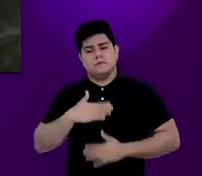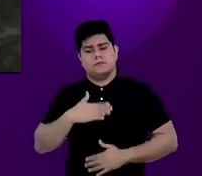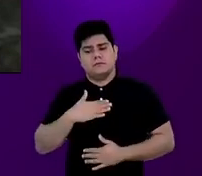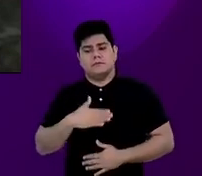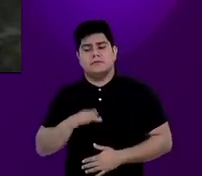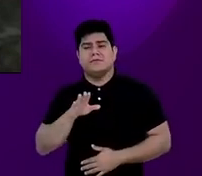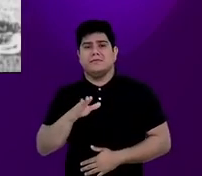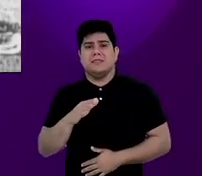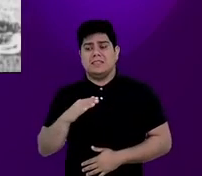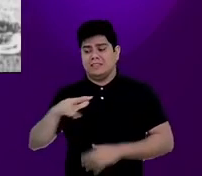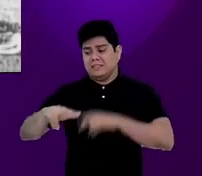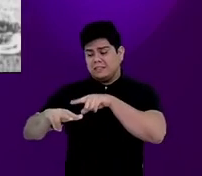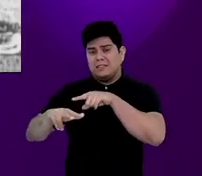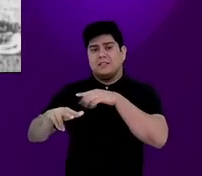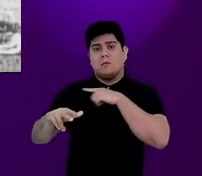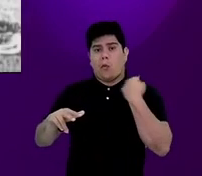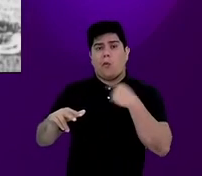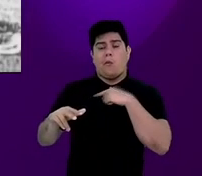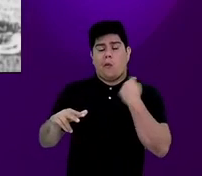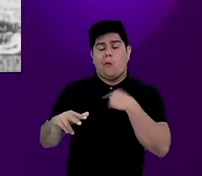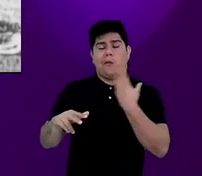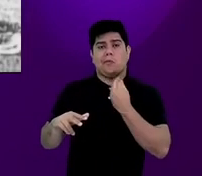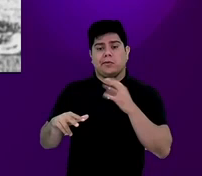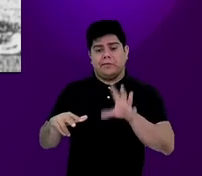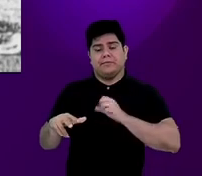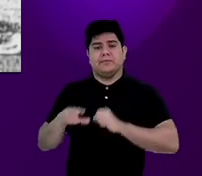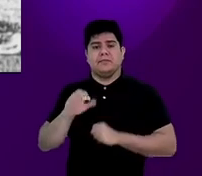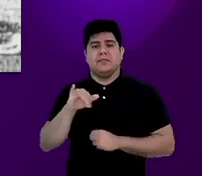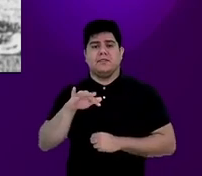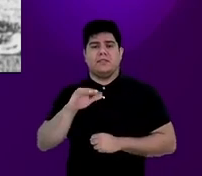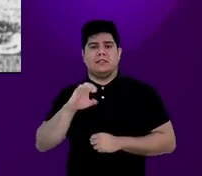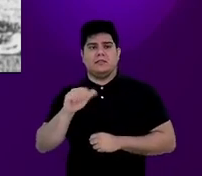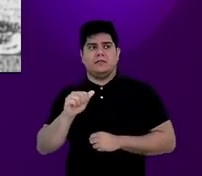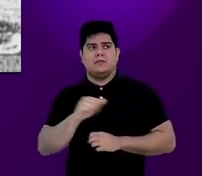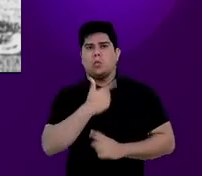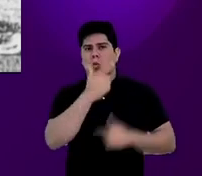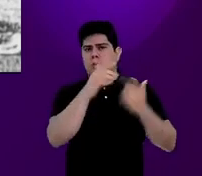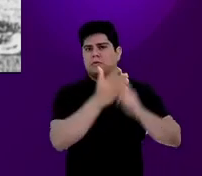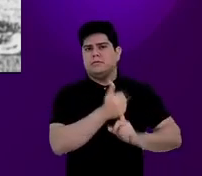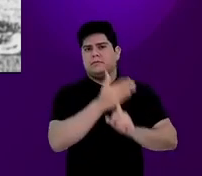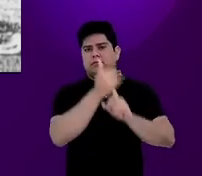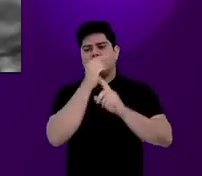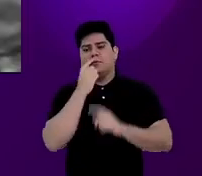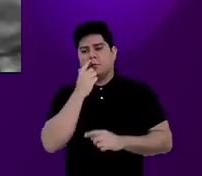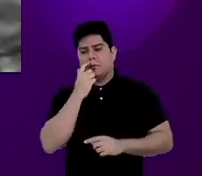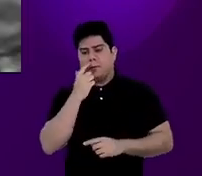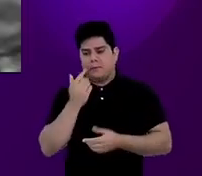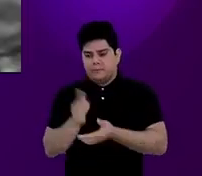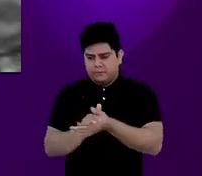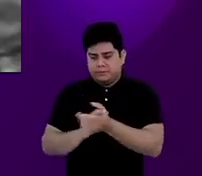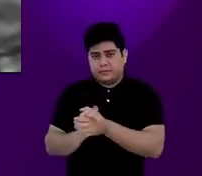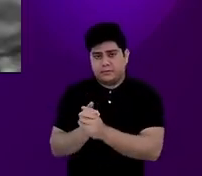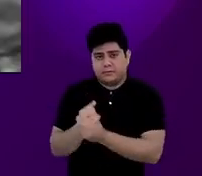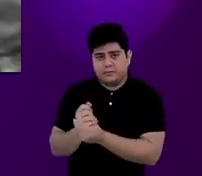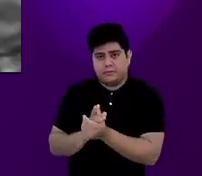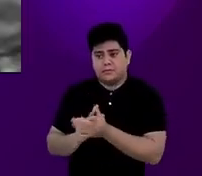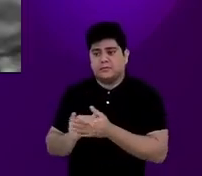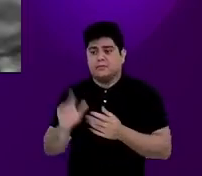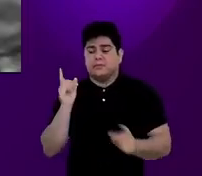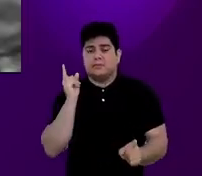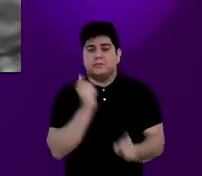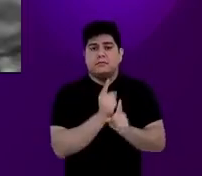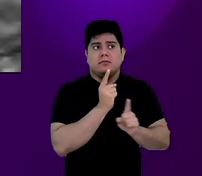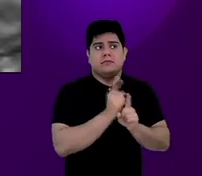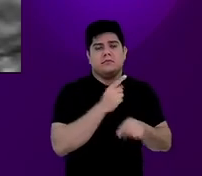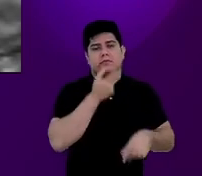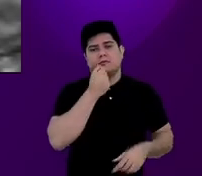morriam muito de infecção. Outras tecnologias foram agregadas com o tempo, como a lavagem das mãos e até mesmo a descoberta do antibiótico,